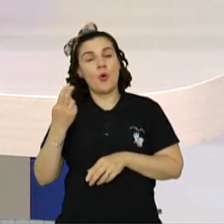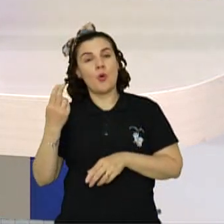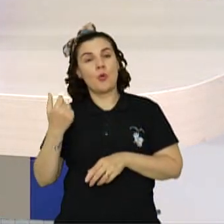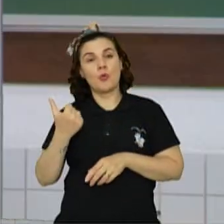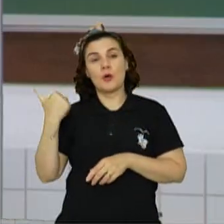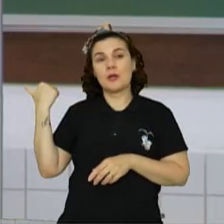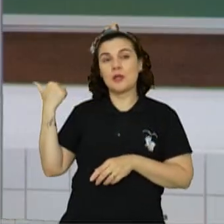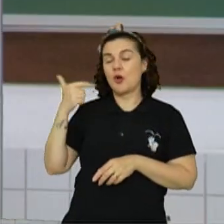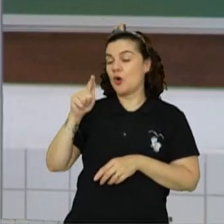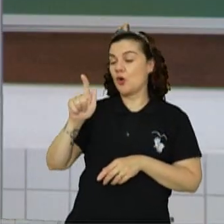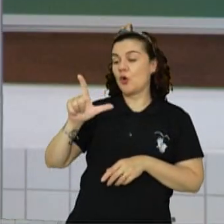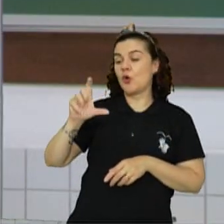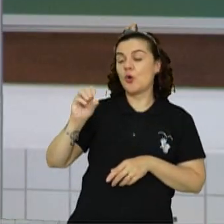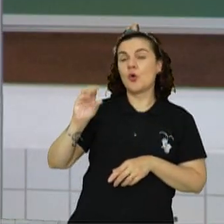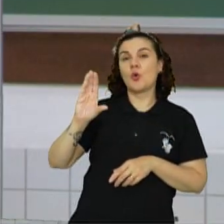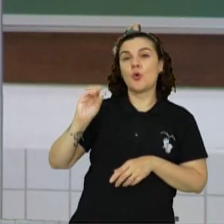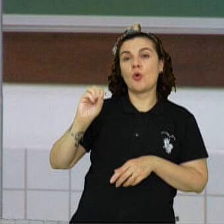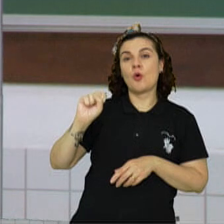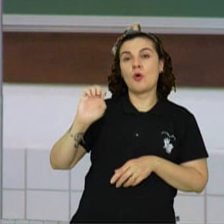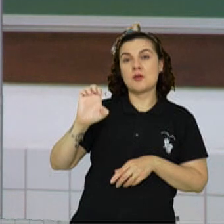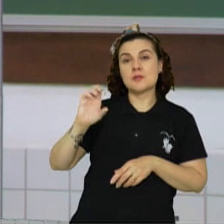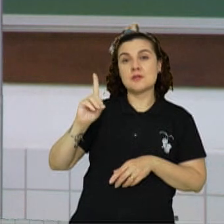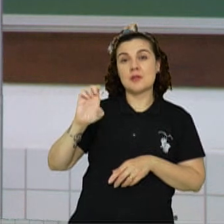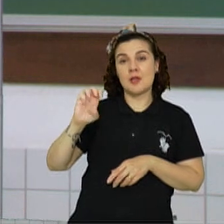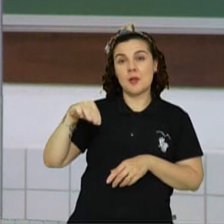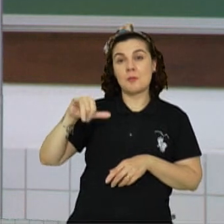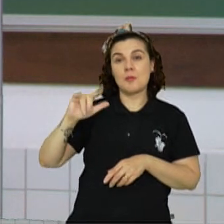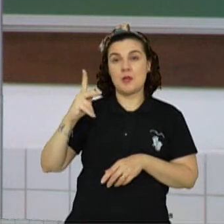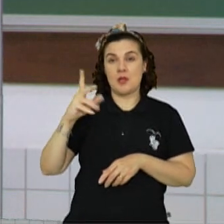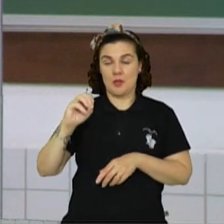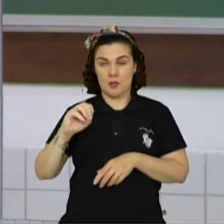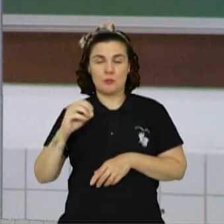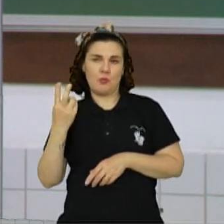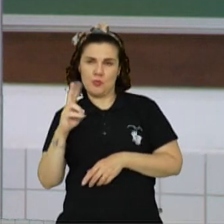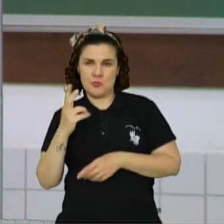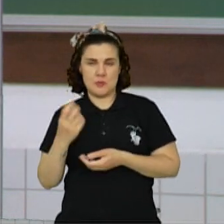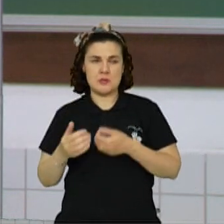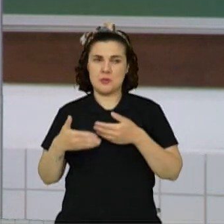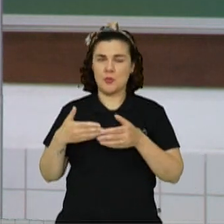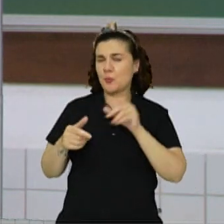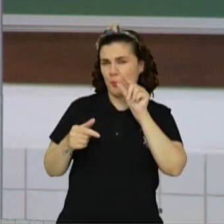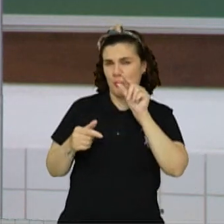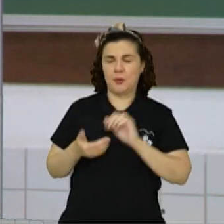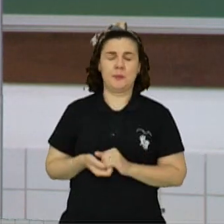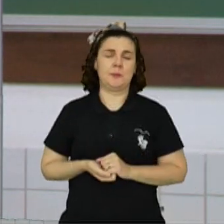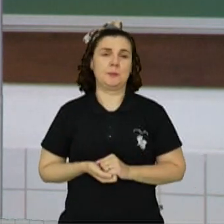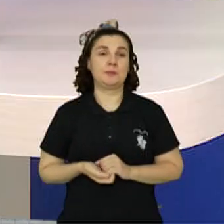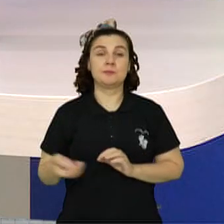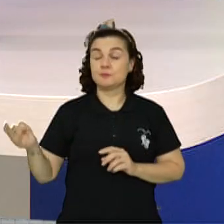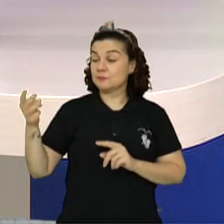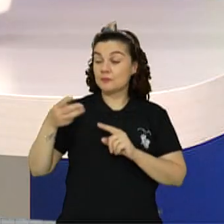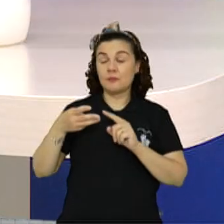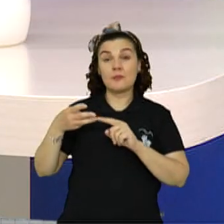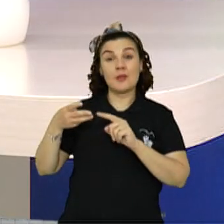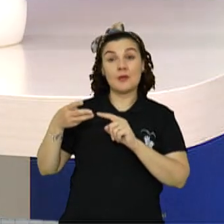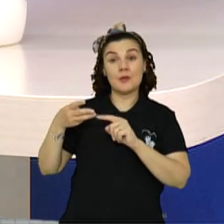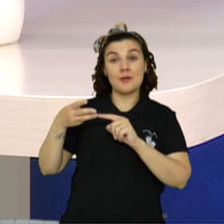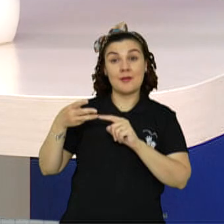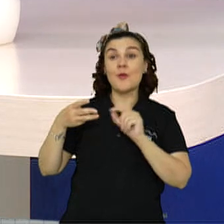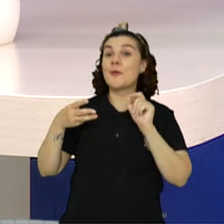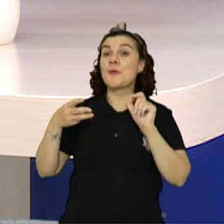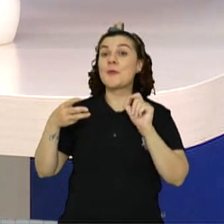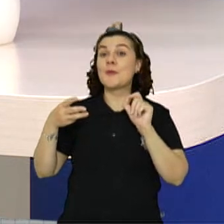então, olha lá, ó, a glucose de milho, um pouquinho de mel ou glucose de milho, um pouquinho só. E o